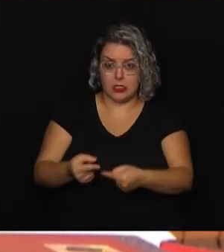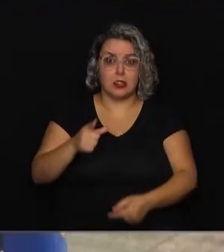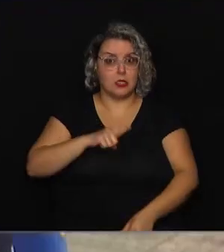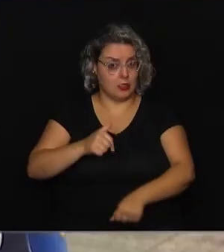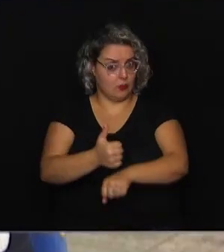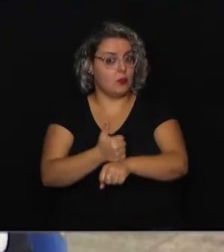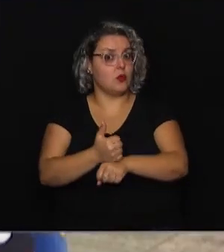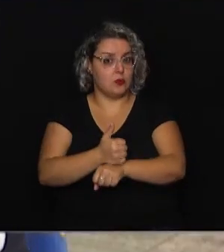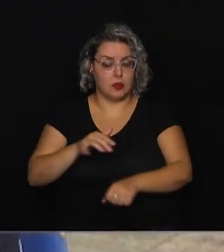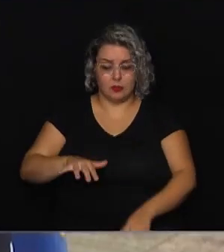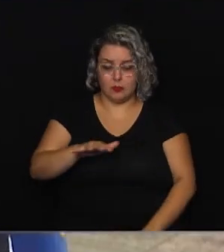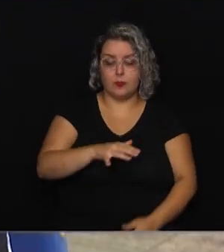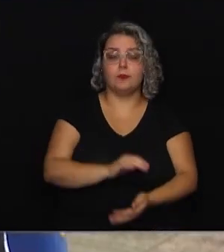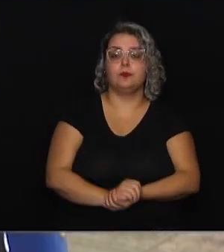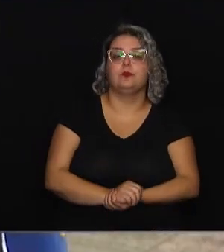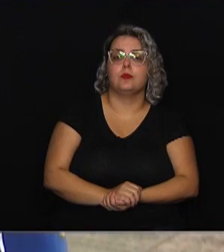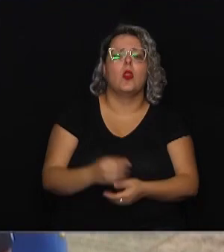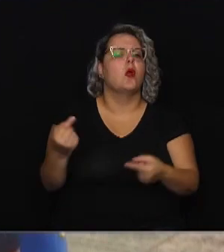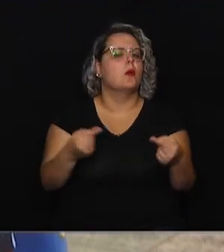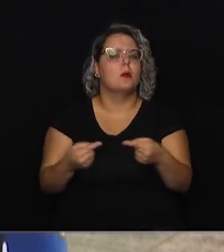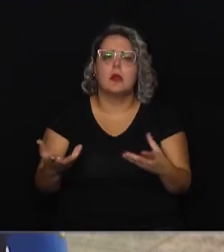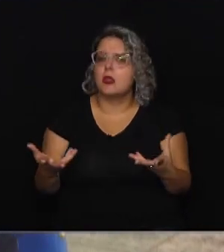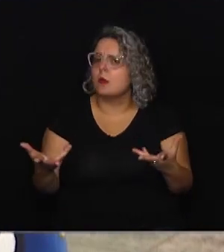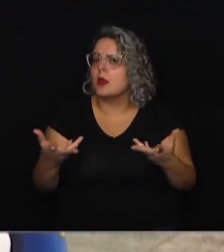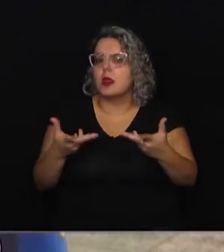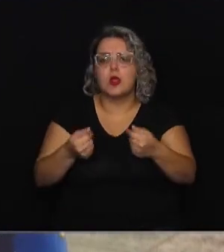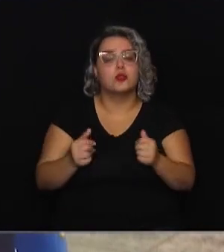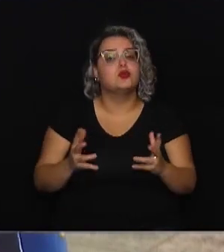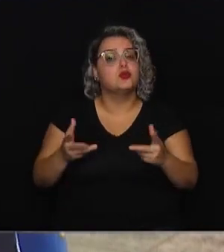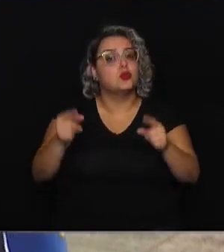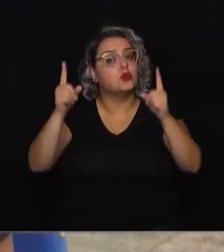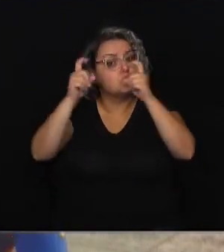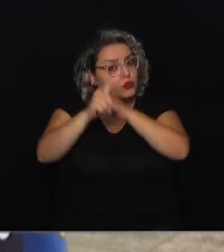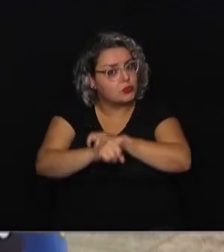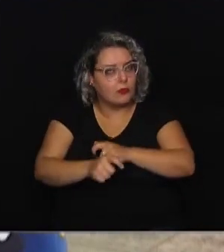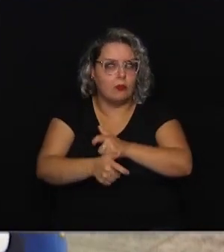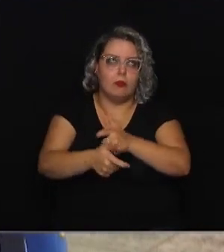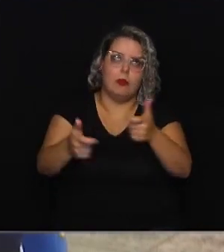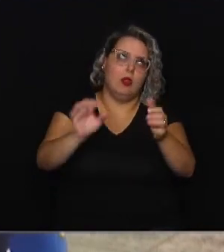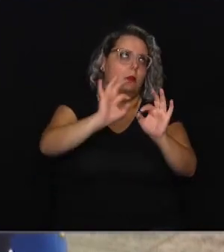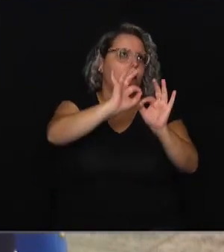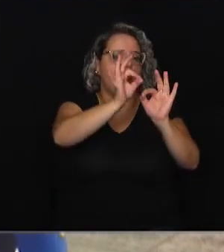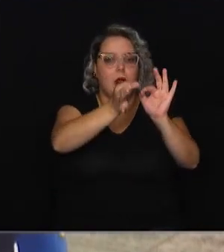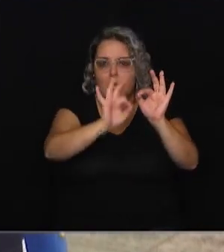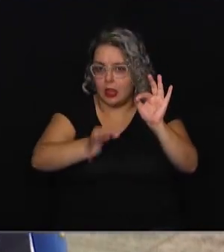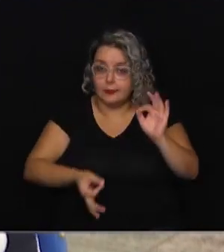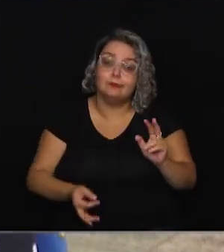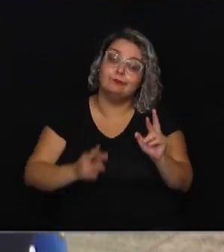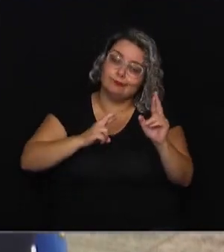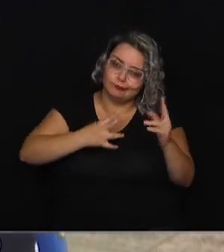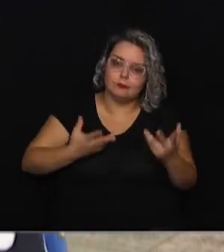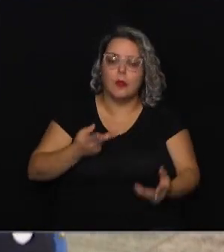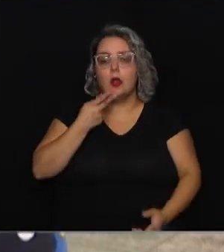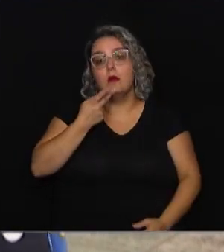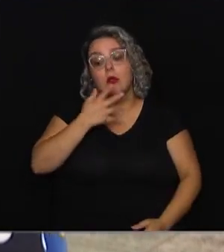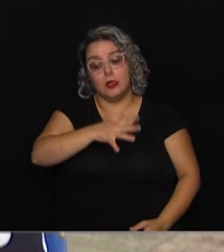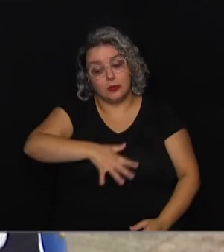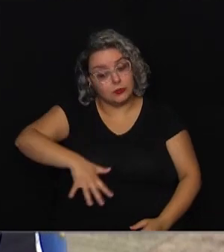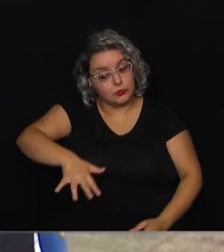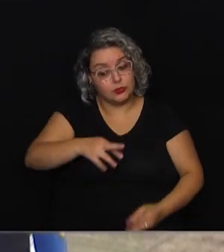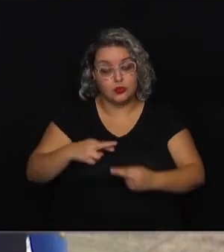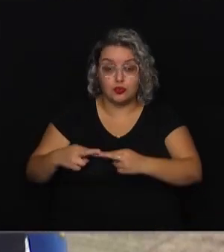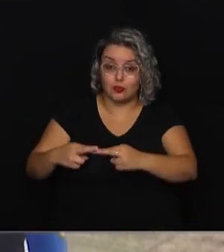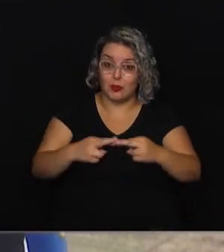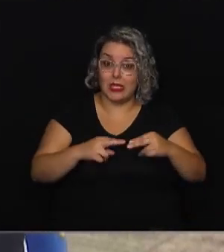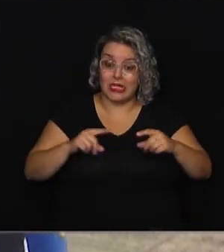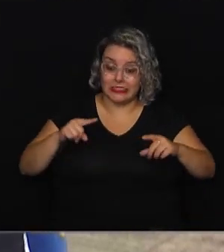da área. Um debate muito rico dos desafios que são muito grandes, mas a gente já esperava, porque a gente está falando de uma rede muito